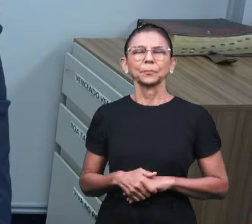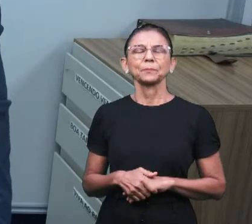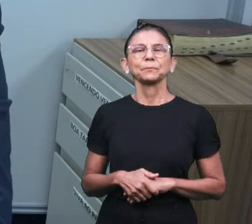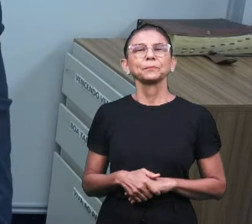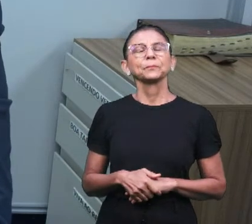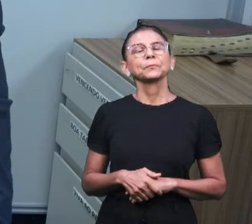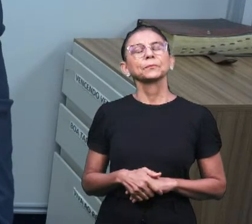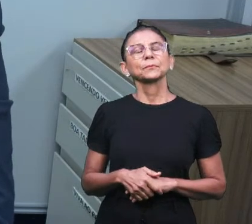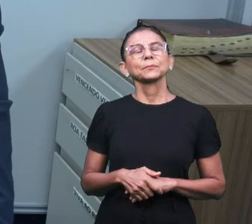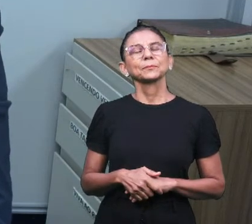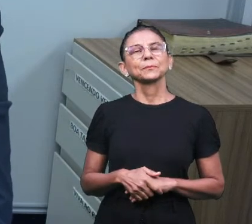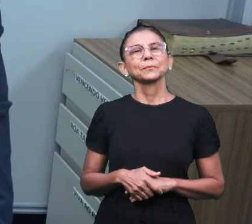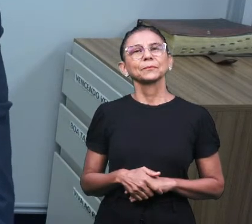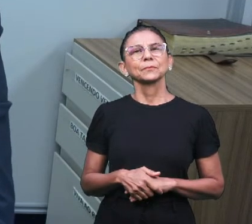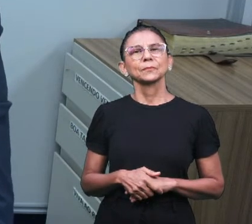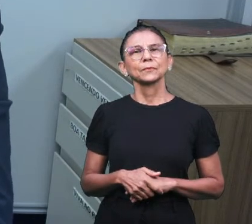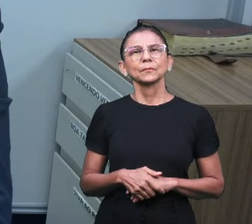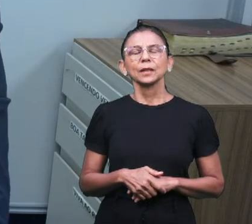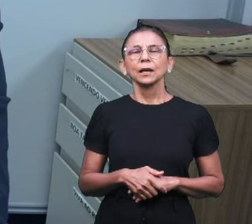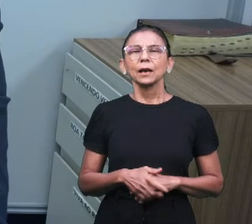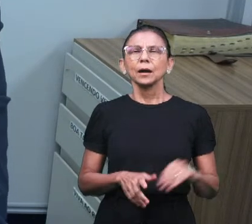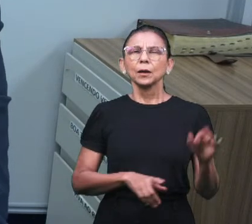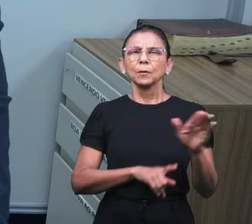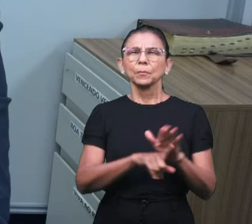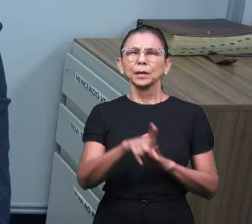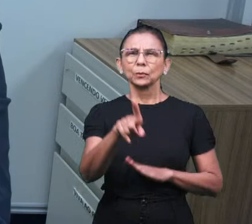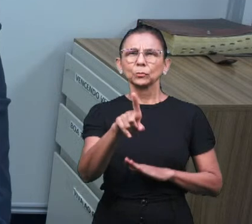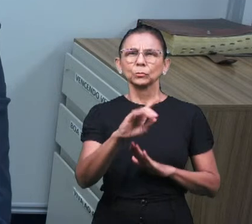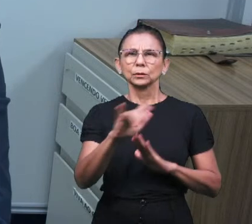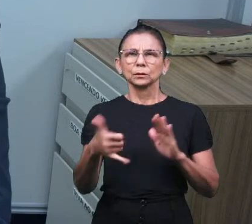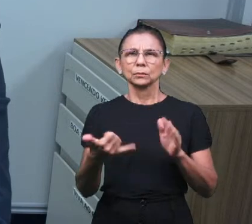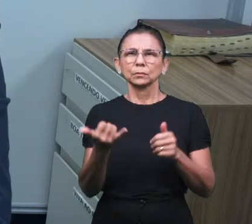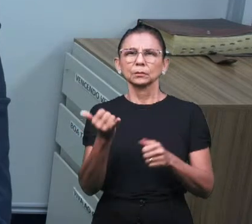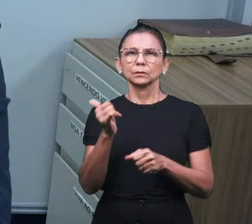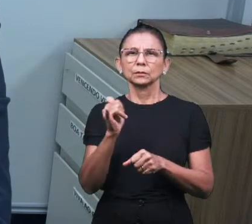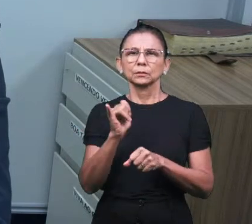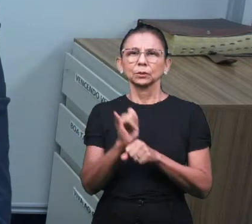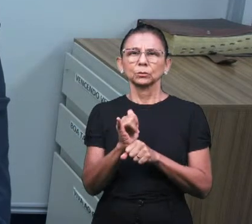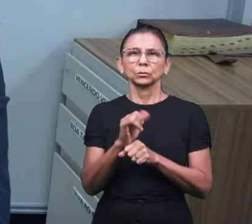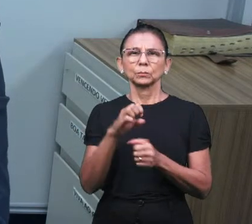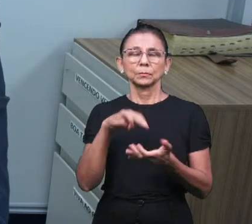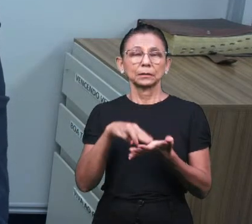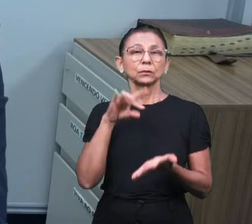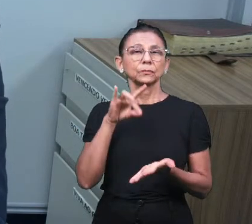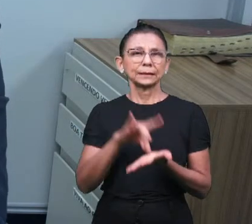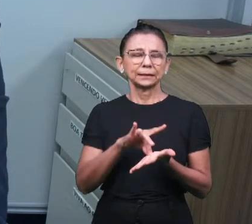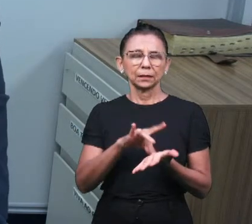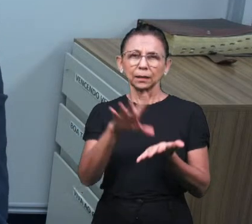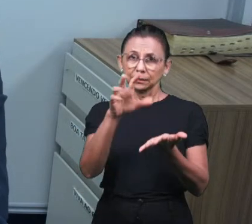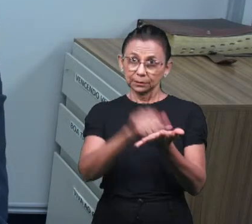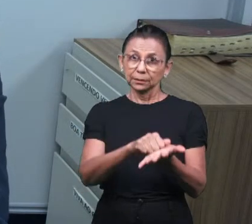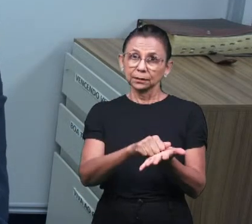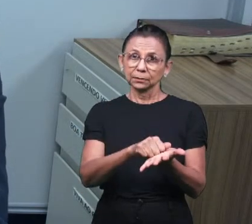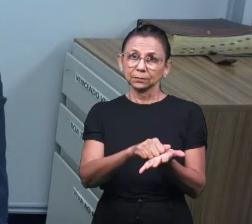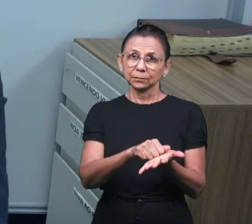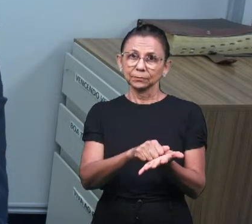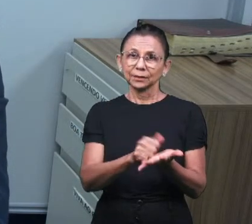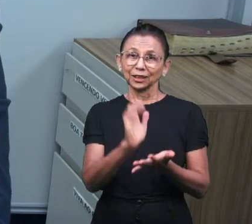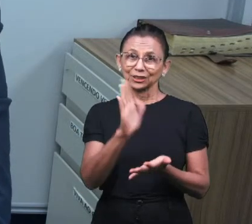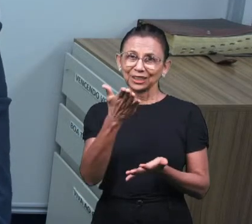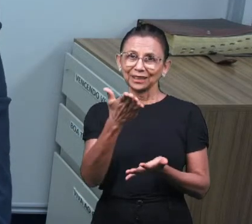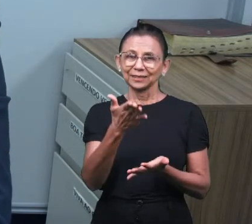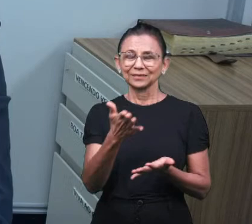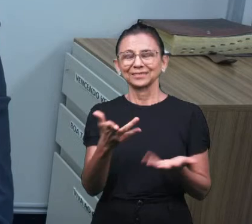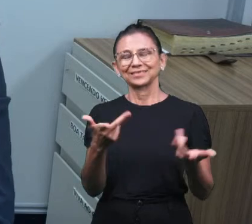minha irmã. Se você já está inscrito no canal oficial da Igreja Cristã Maranata no YouTube, já? Que maravilha! E você,